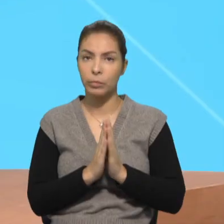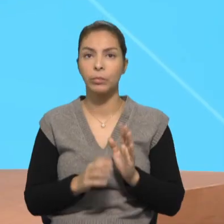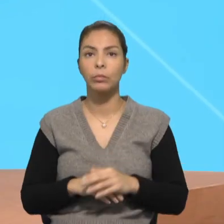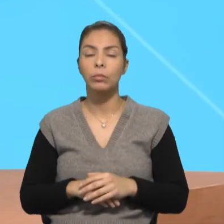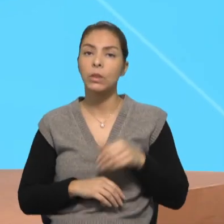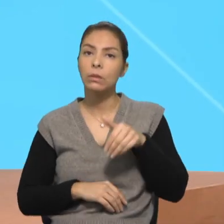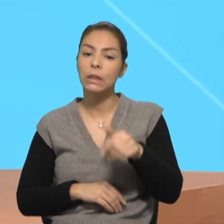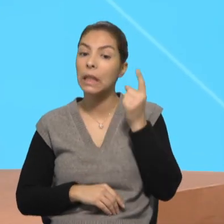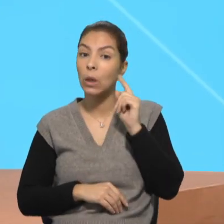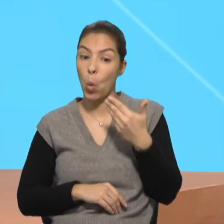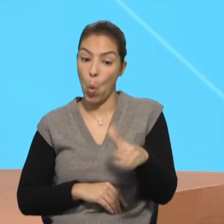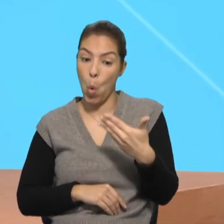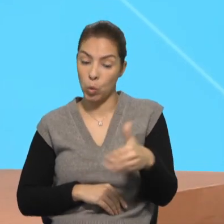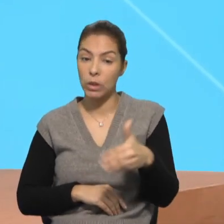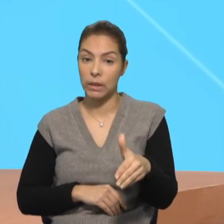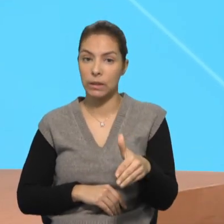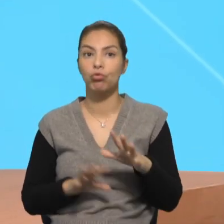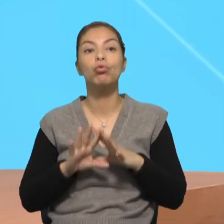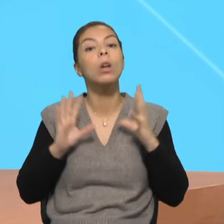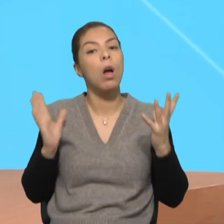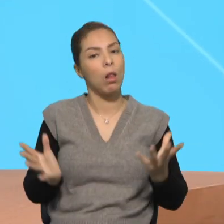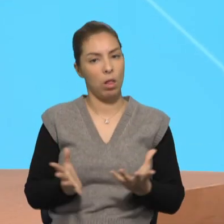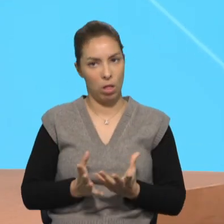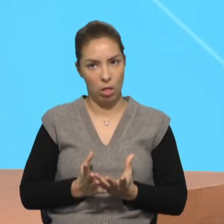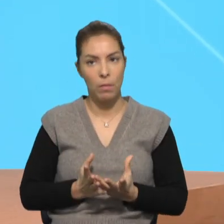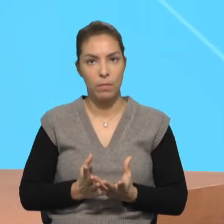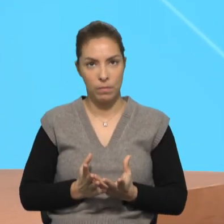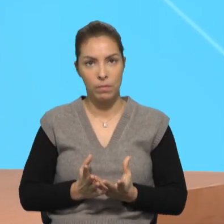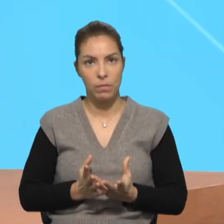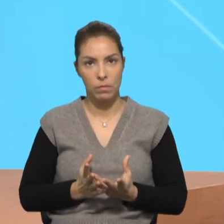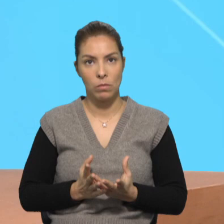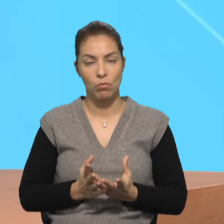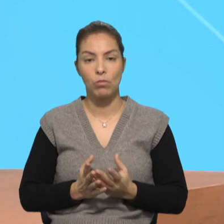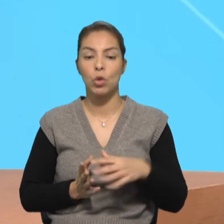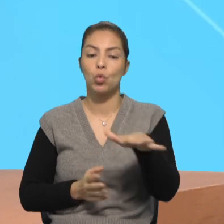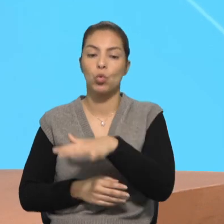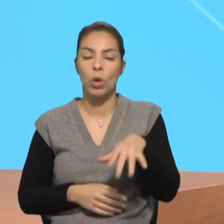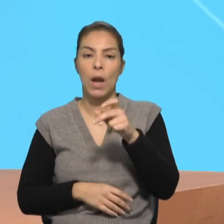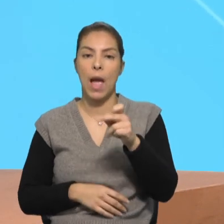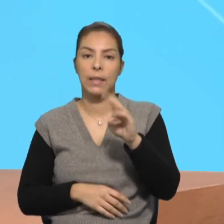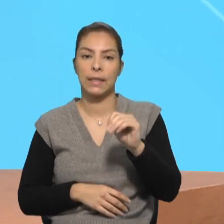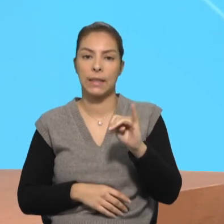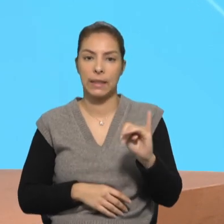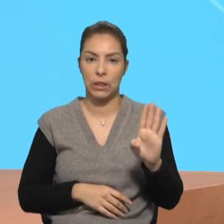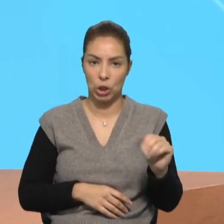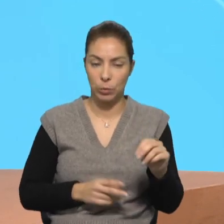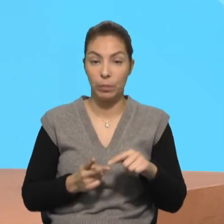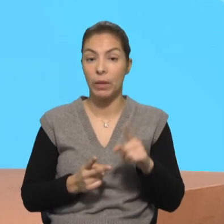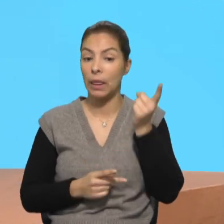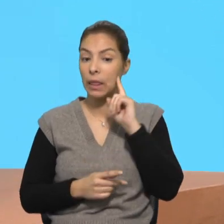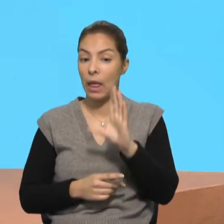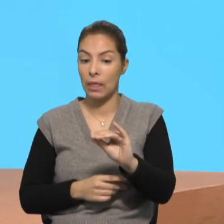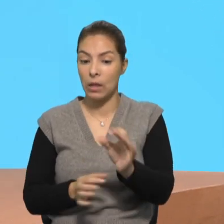abrir no dia 11, a nível global, toda a Ordem, em Assis. E no dia 10 vamos antecipar aqui,